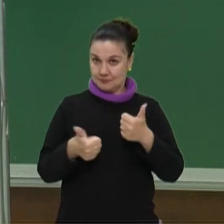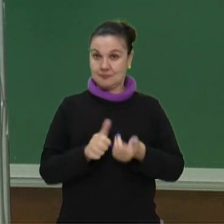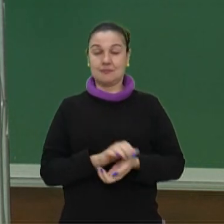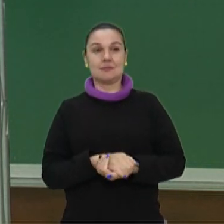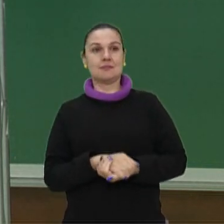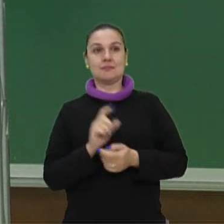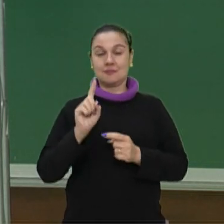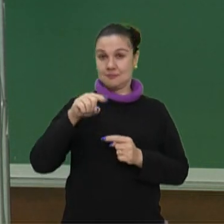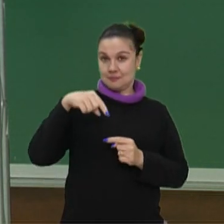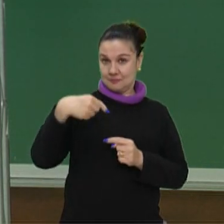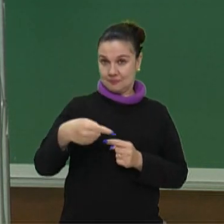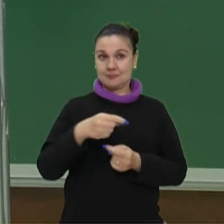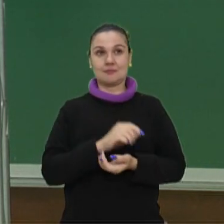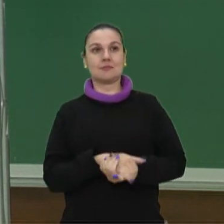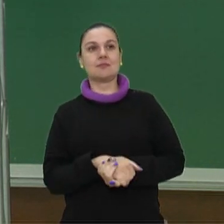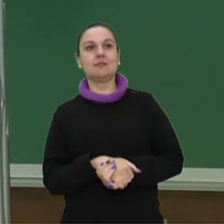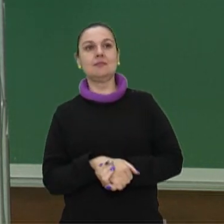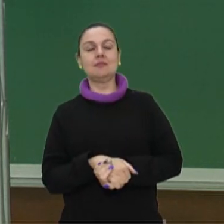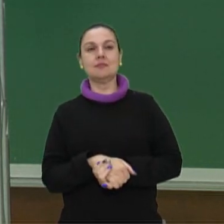Próximo.